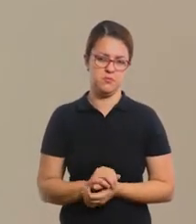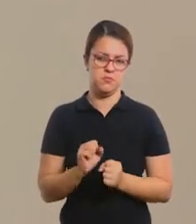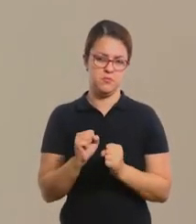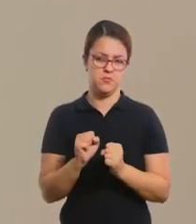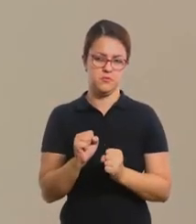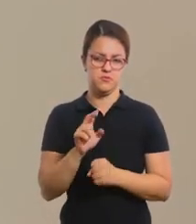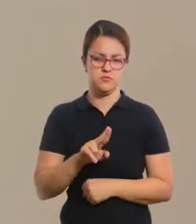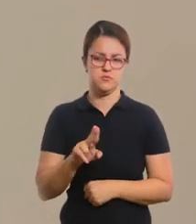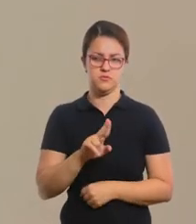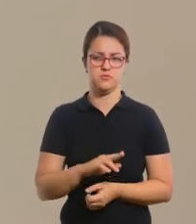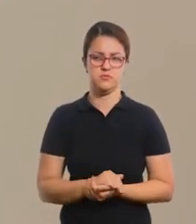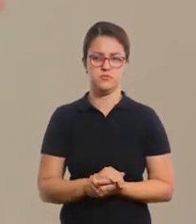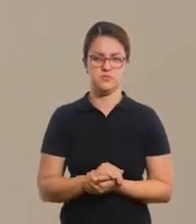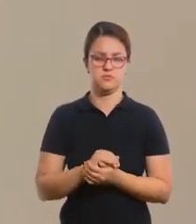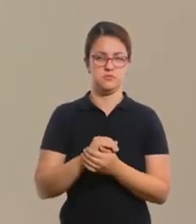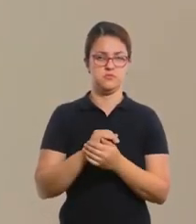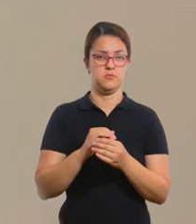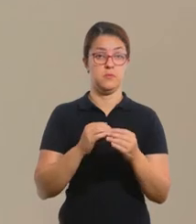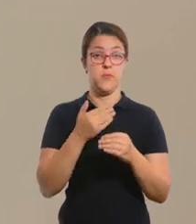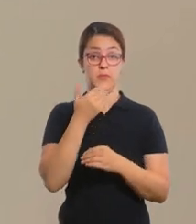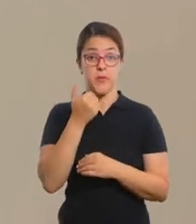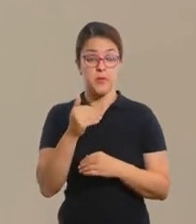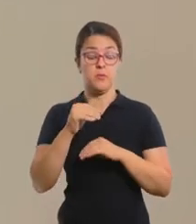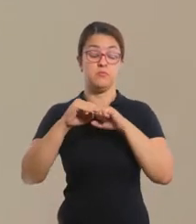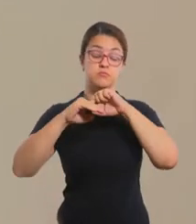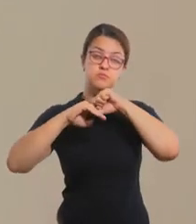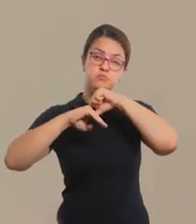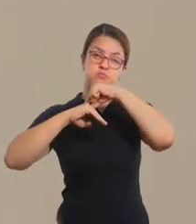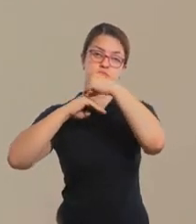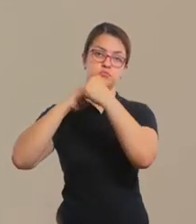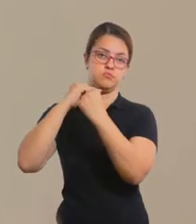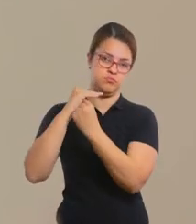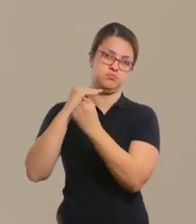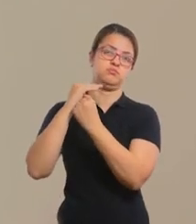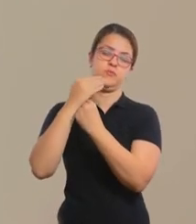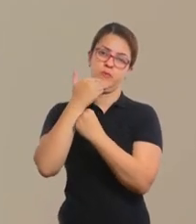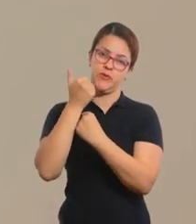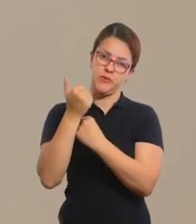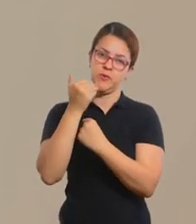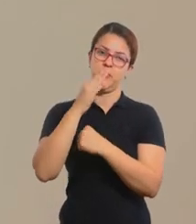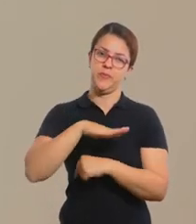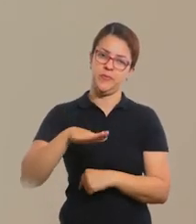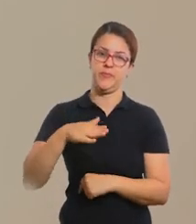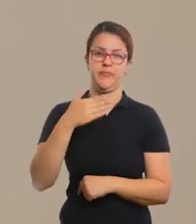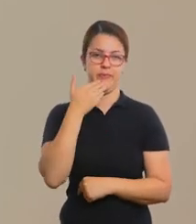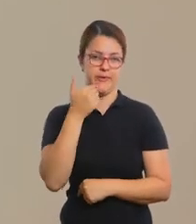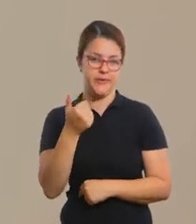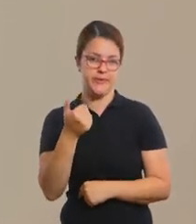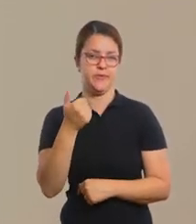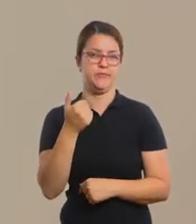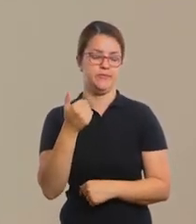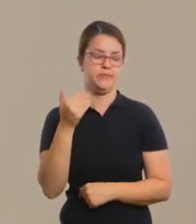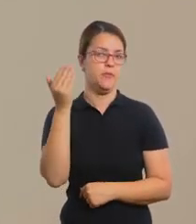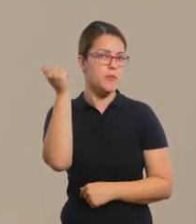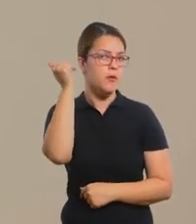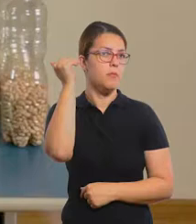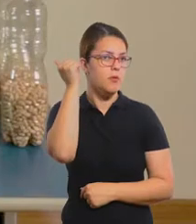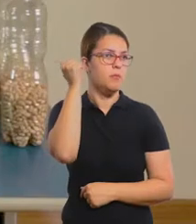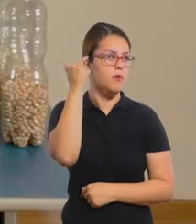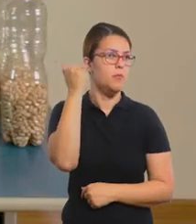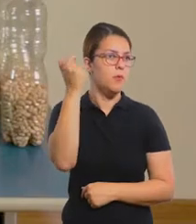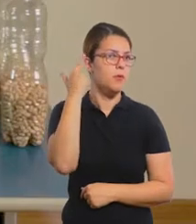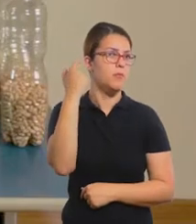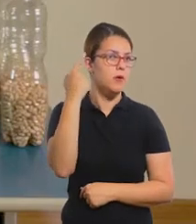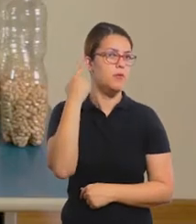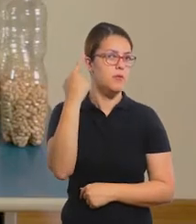a alcinha, mas para criança conseguir ficar segurando e brincar, é melhor você colocar o cordãozinho para ela segurar. E